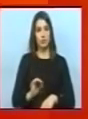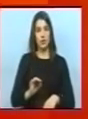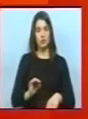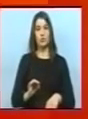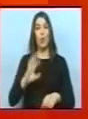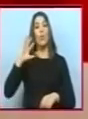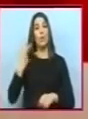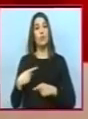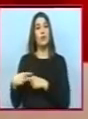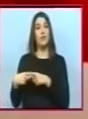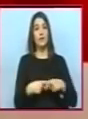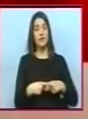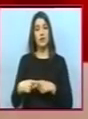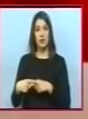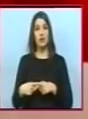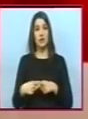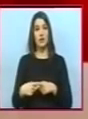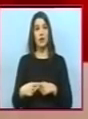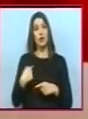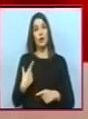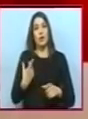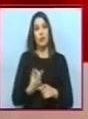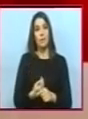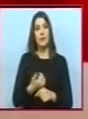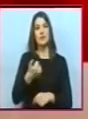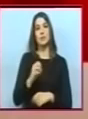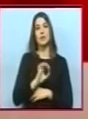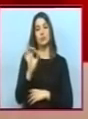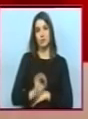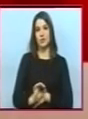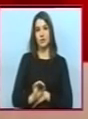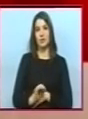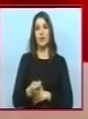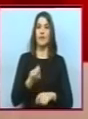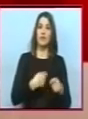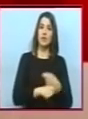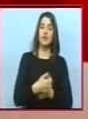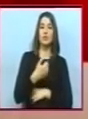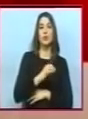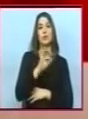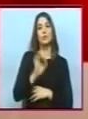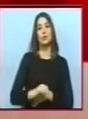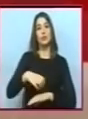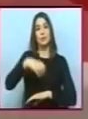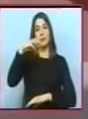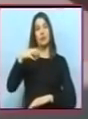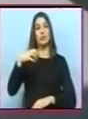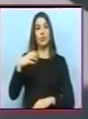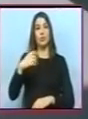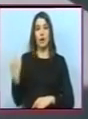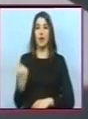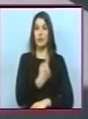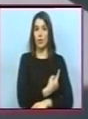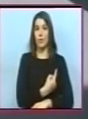momento da partilha, vão adquirir os outros 50% e vender os 50% do prédio um ao outro. Portanto, há aqui